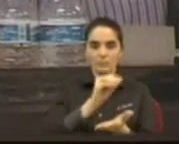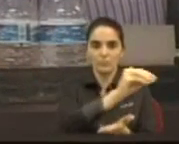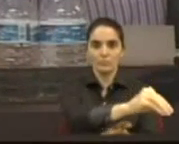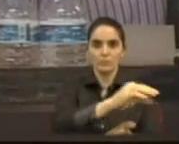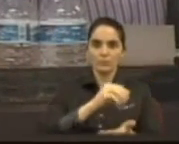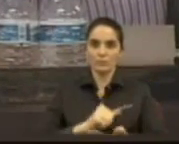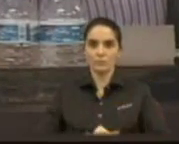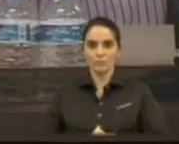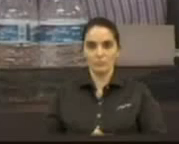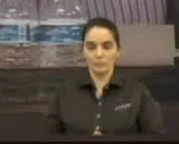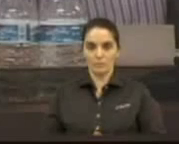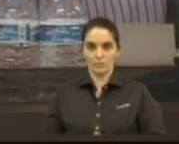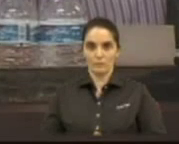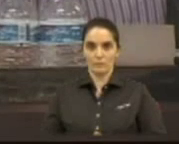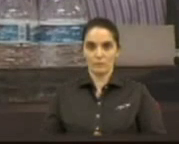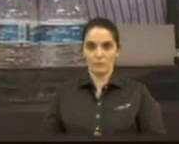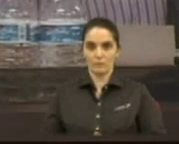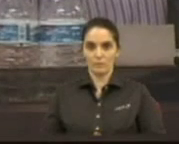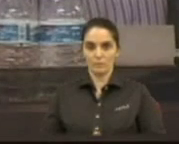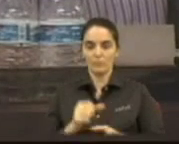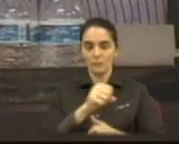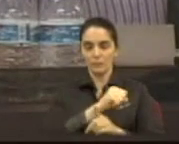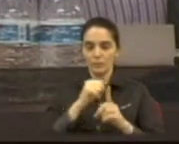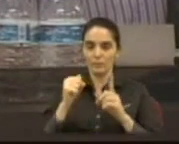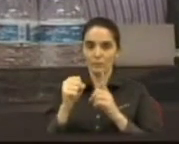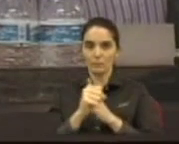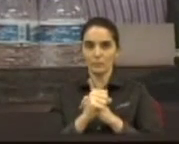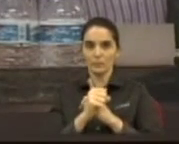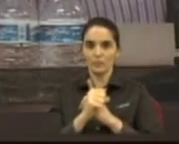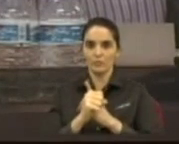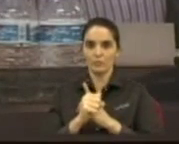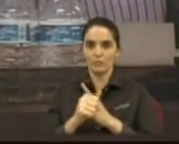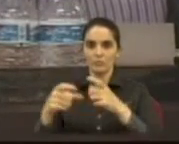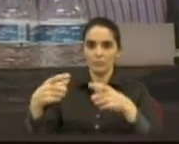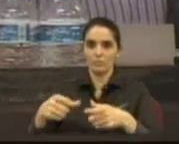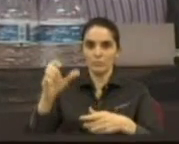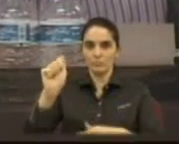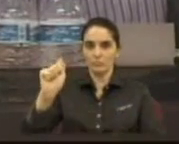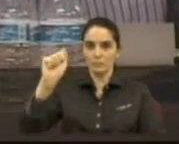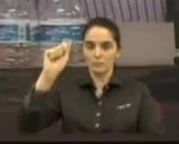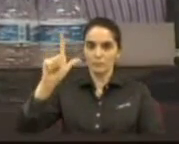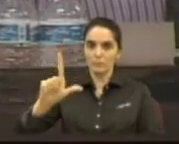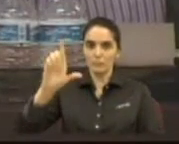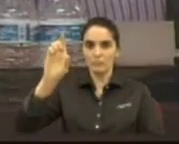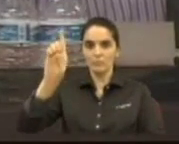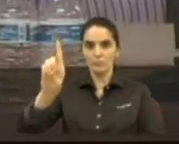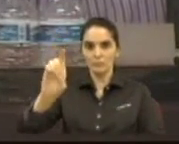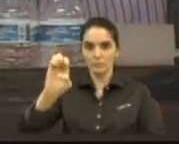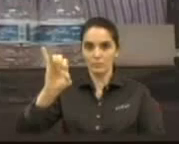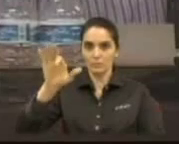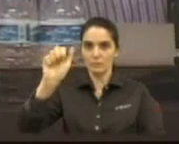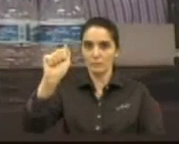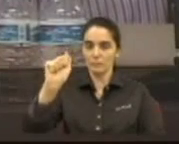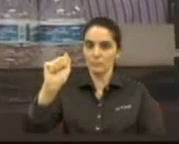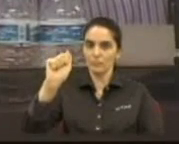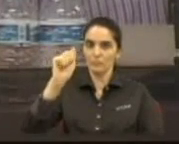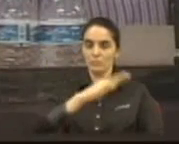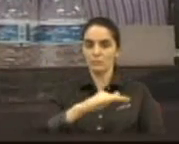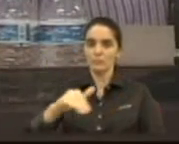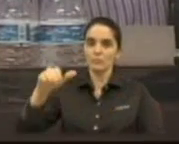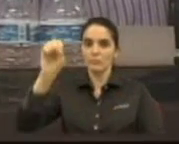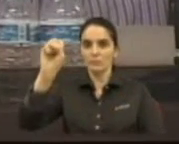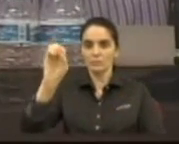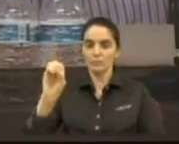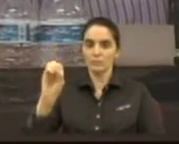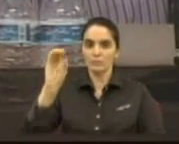financeiros a título de subvenção social à entidade beneficiária Aldeias Infantis SOS Brasil e